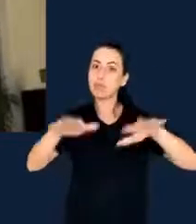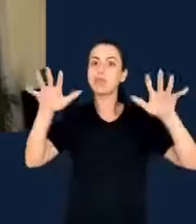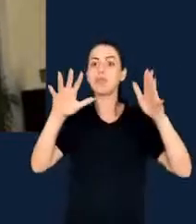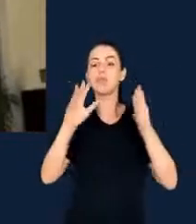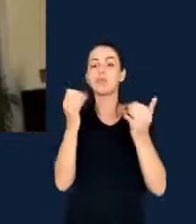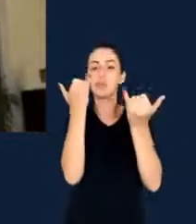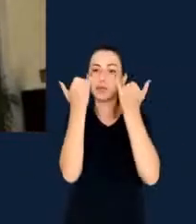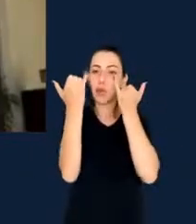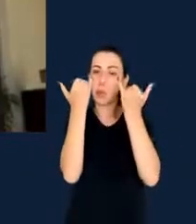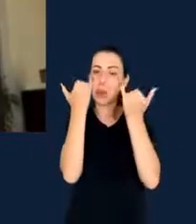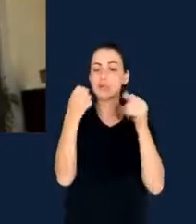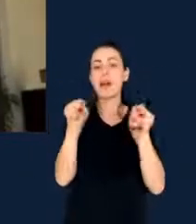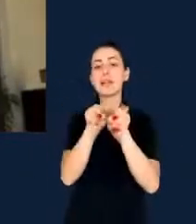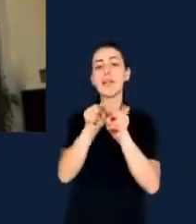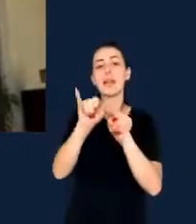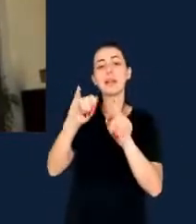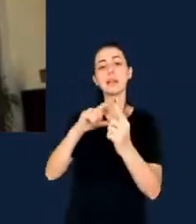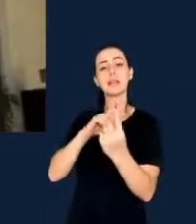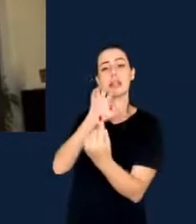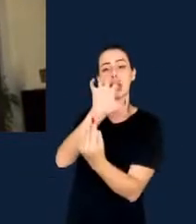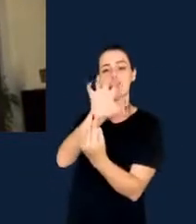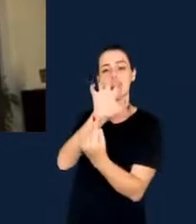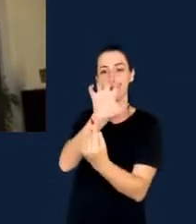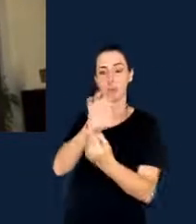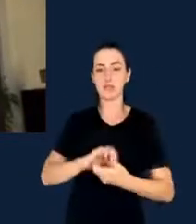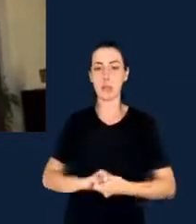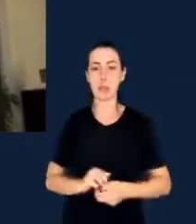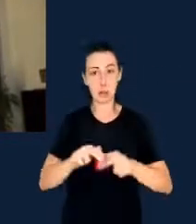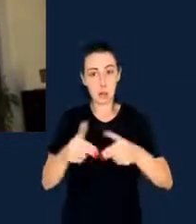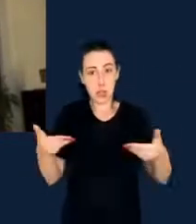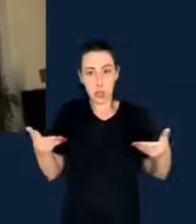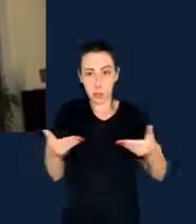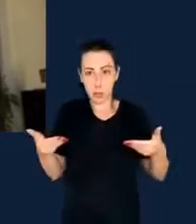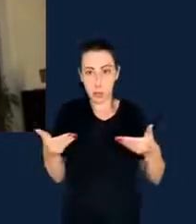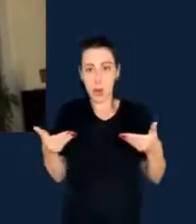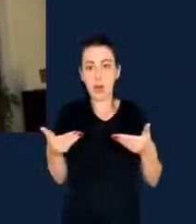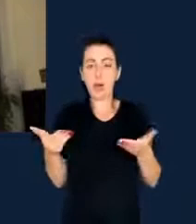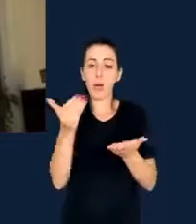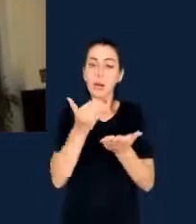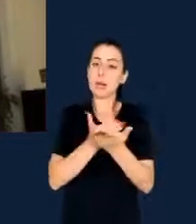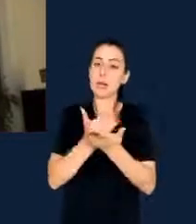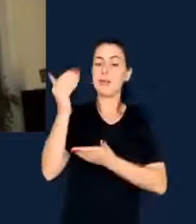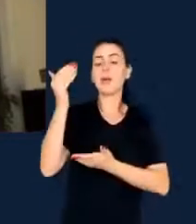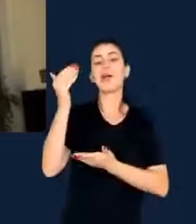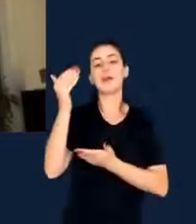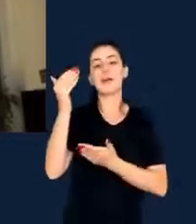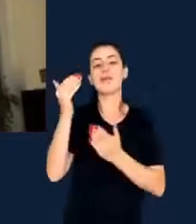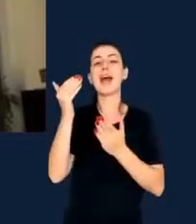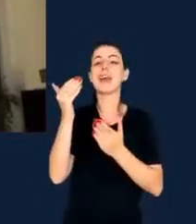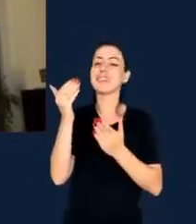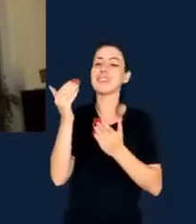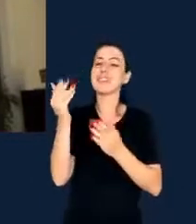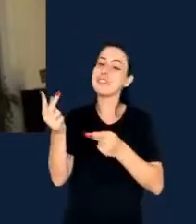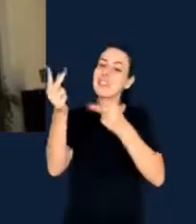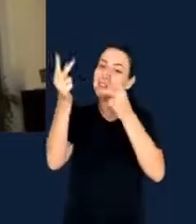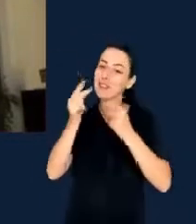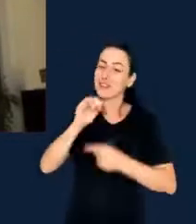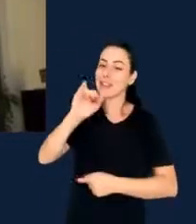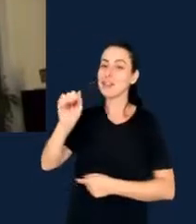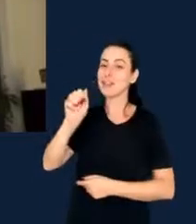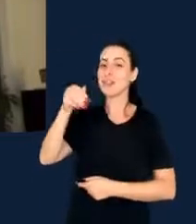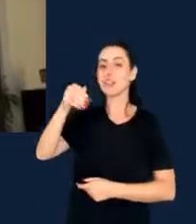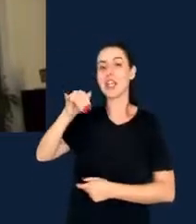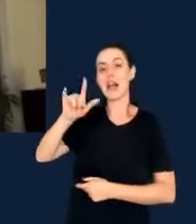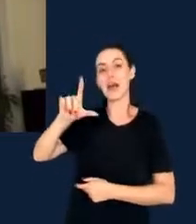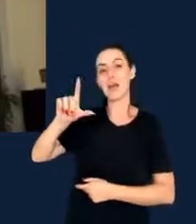bom então eu passo a bola para vocês vão começar a furar essa por essa mesma ordem né que eu falei Jamila depois Paulo